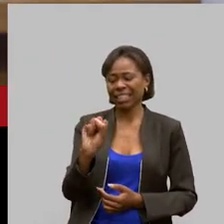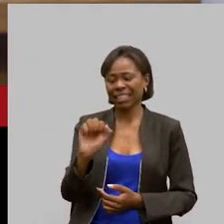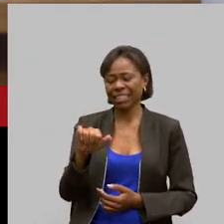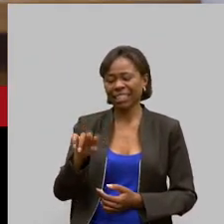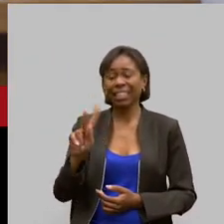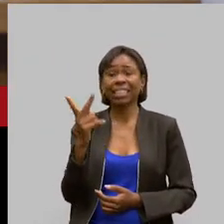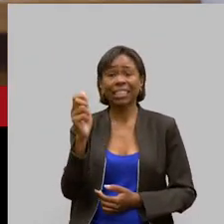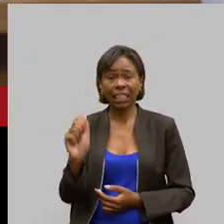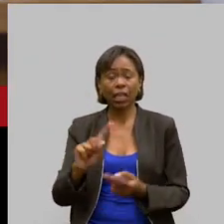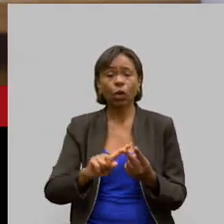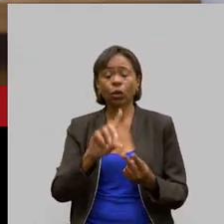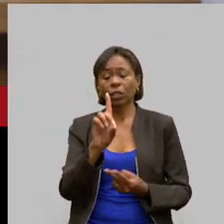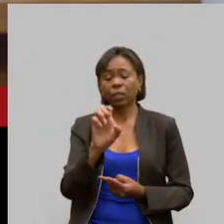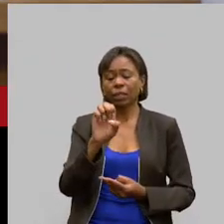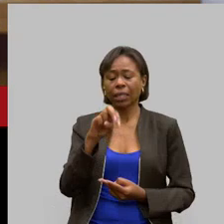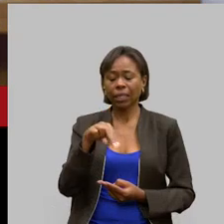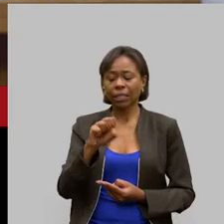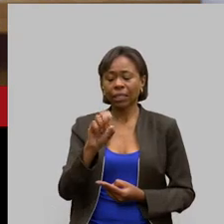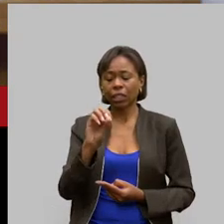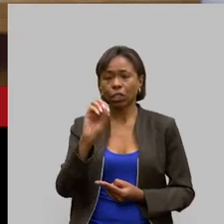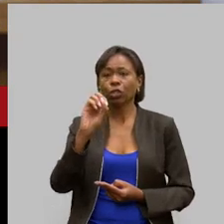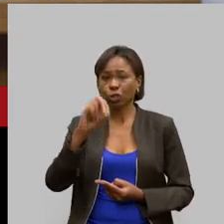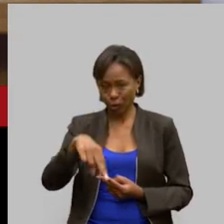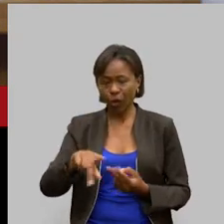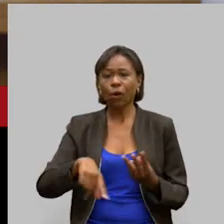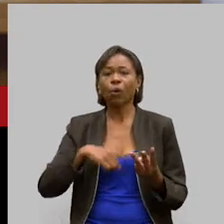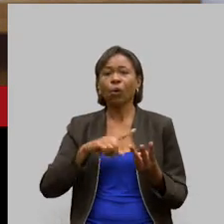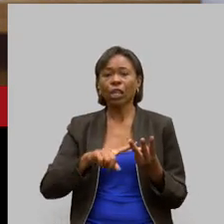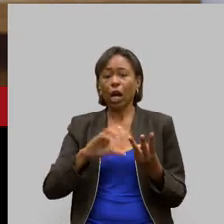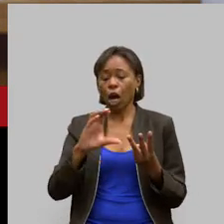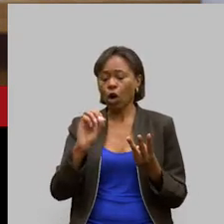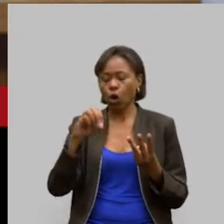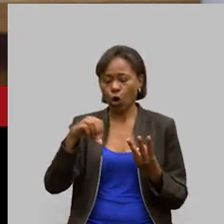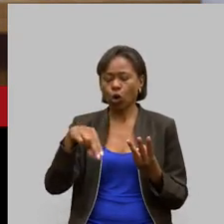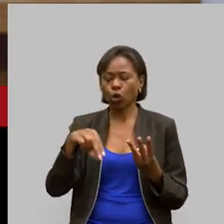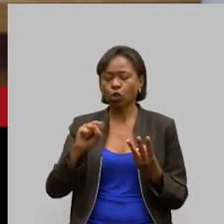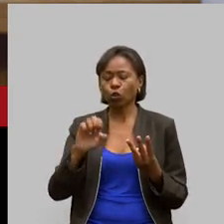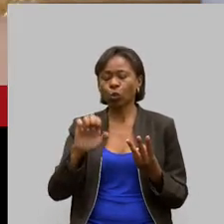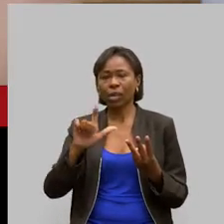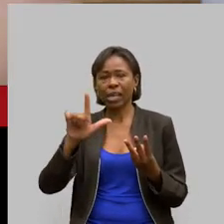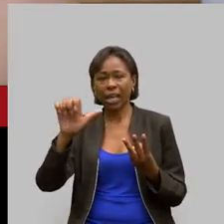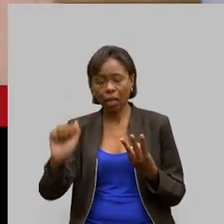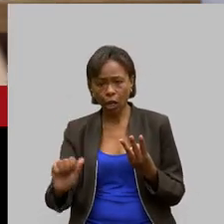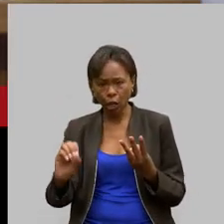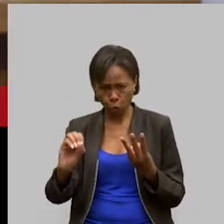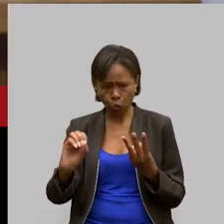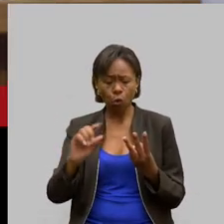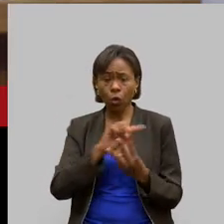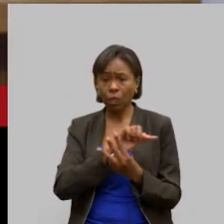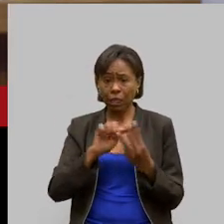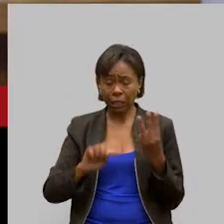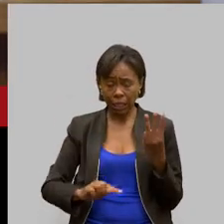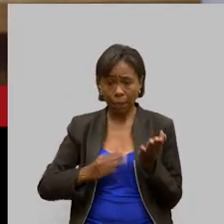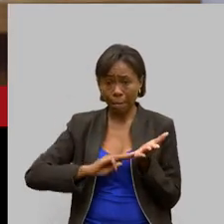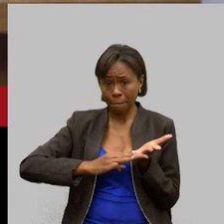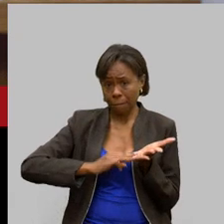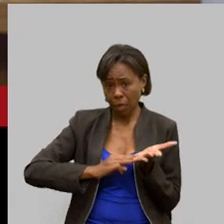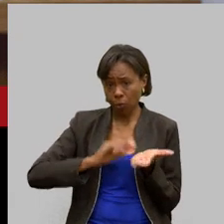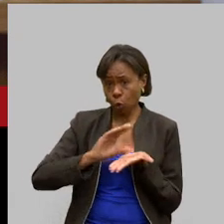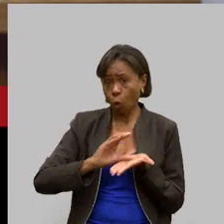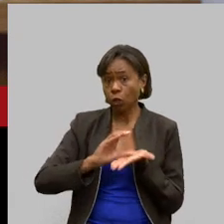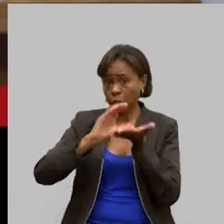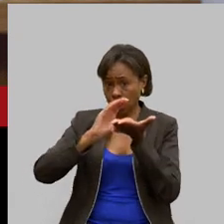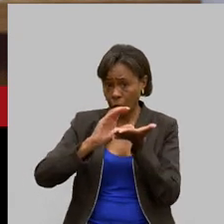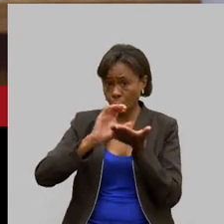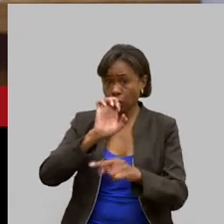a consuel e a latea que hoje são membros do Conselho Estadual de Saúde e estão ali lá articulando a